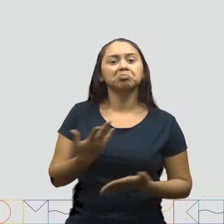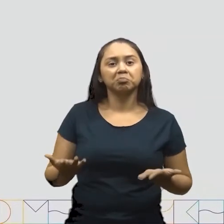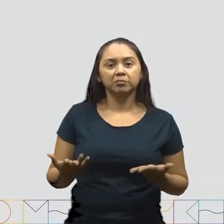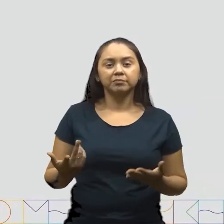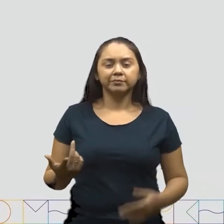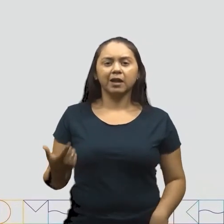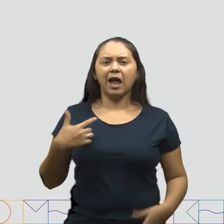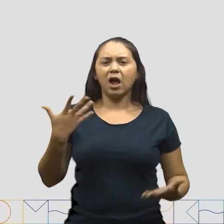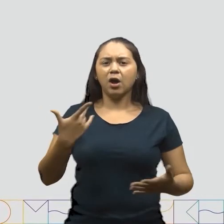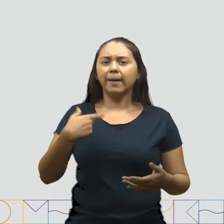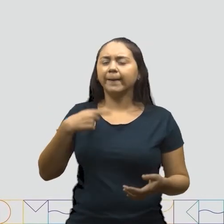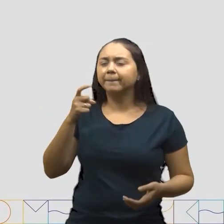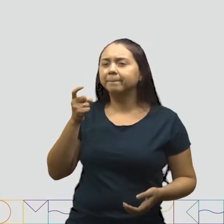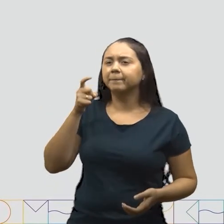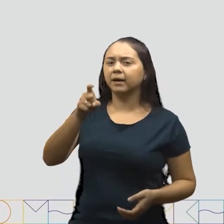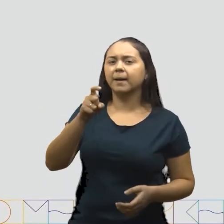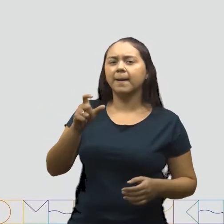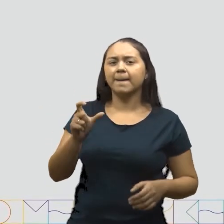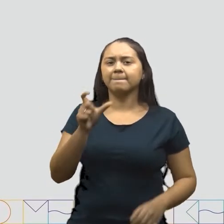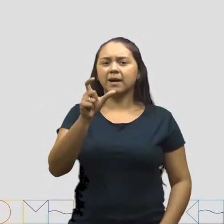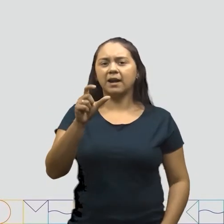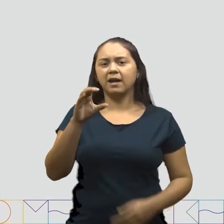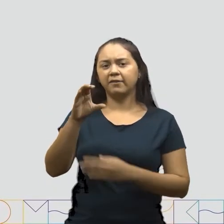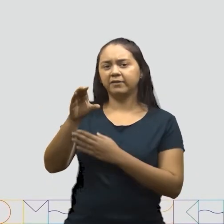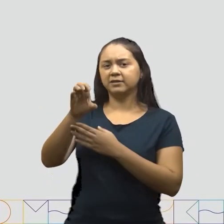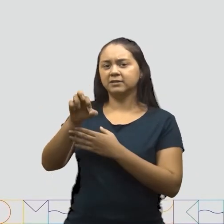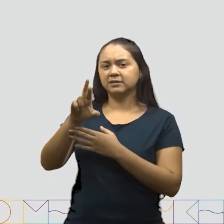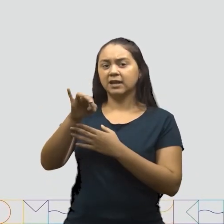Vou clicar na palavra cérebro.